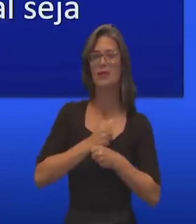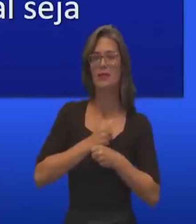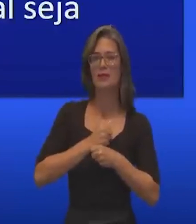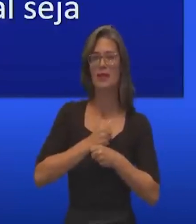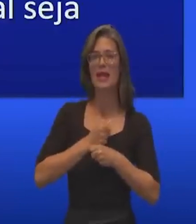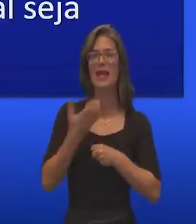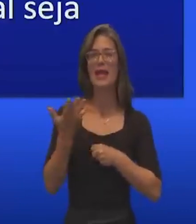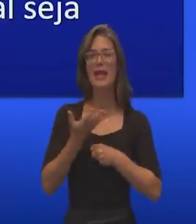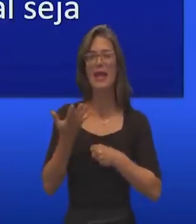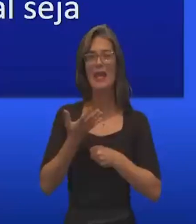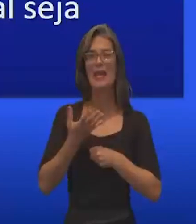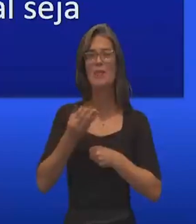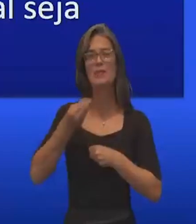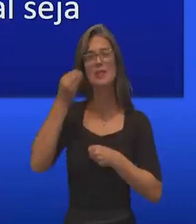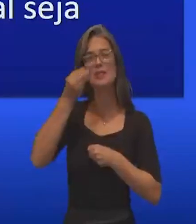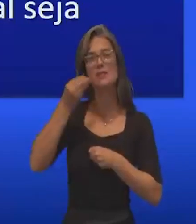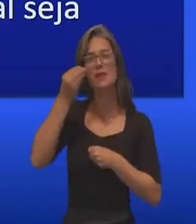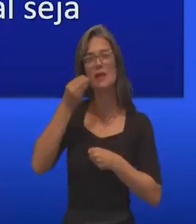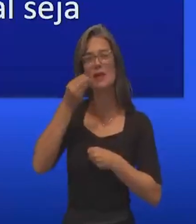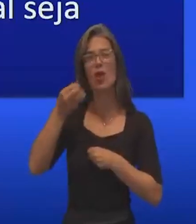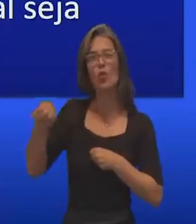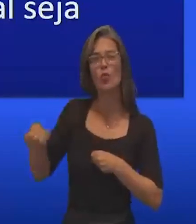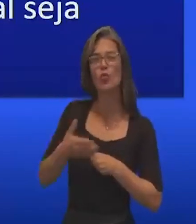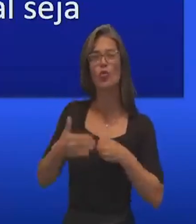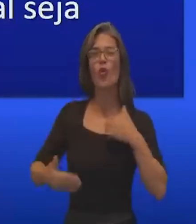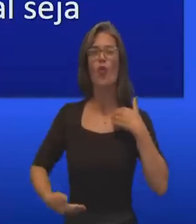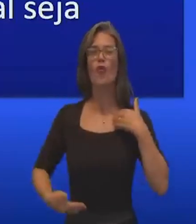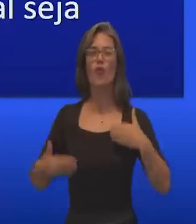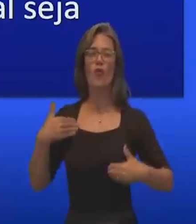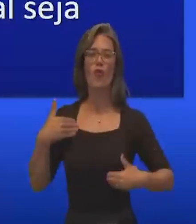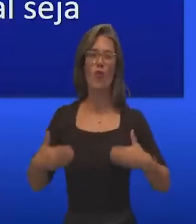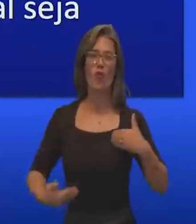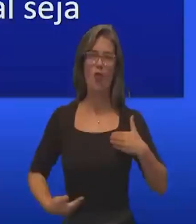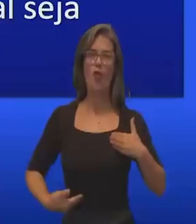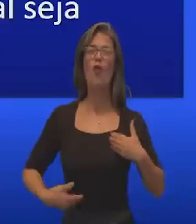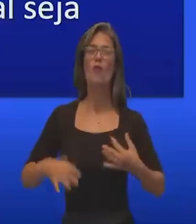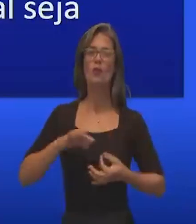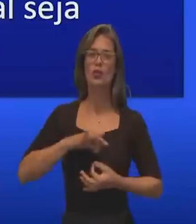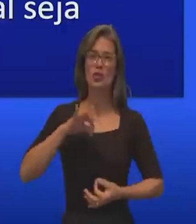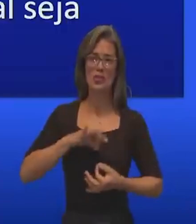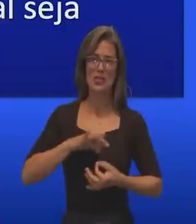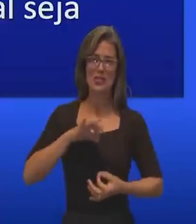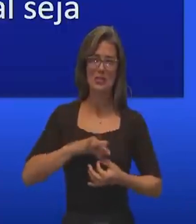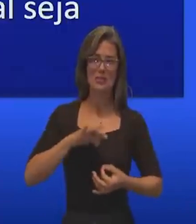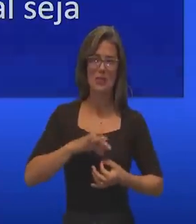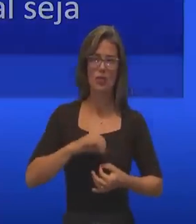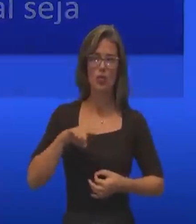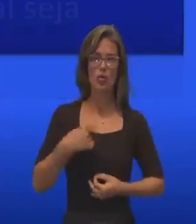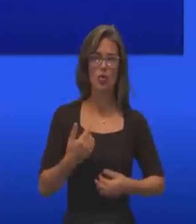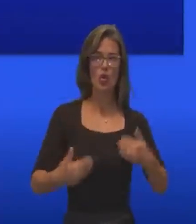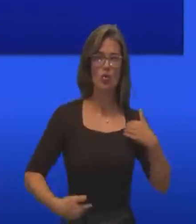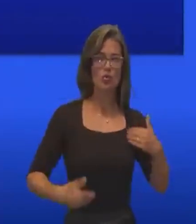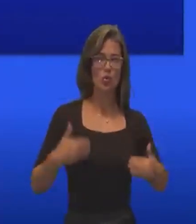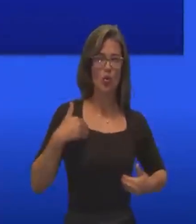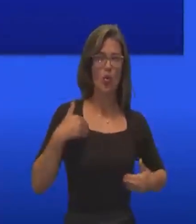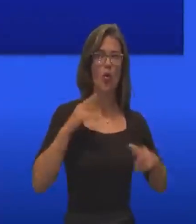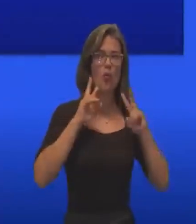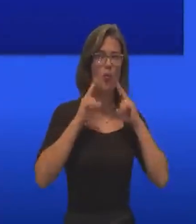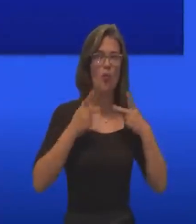sim revestidos, para que o mortal seja absorvido pela vida.